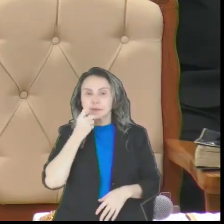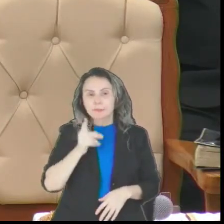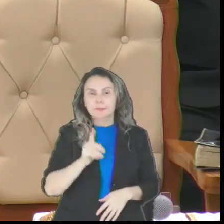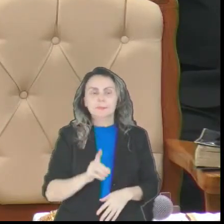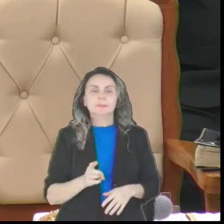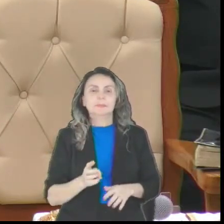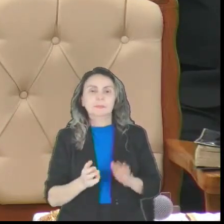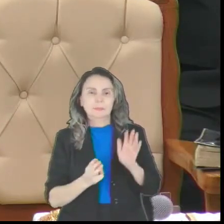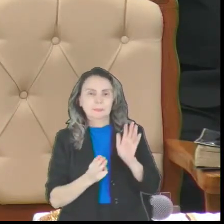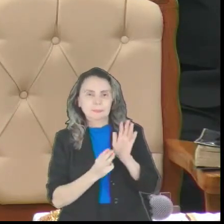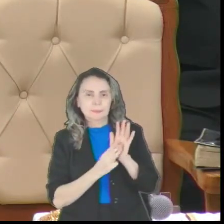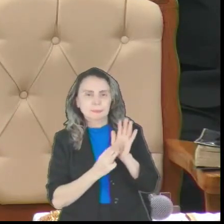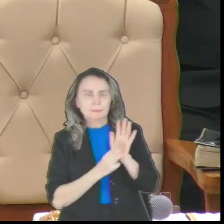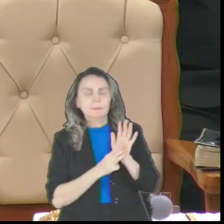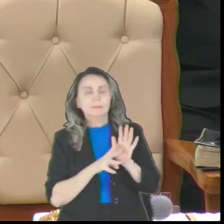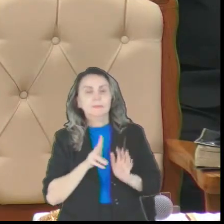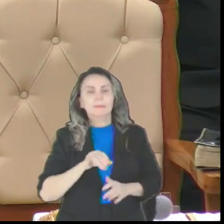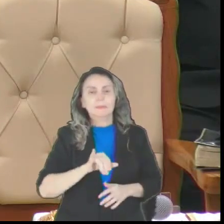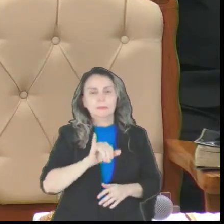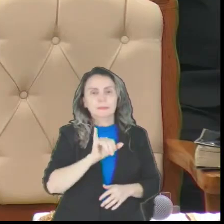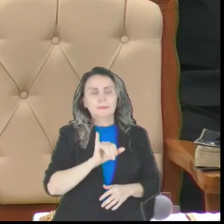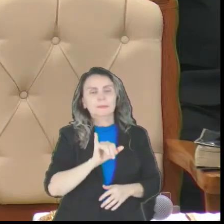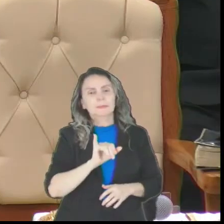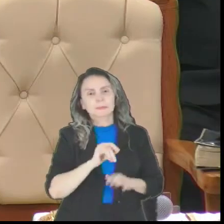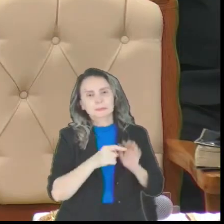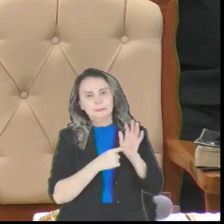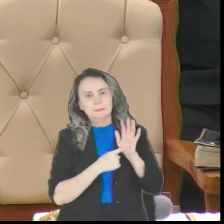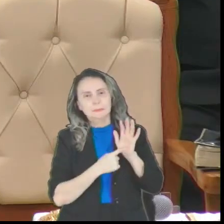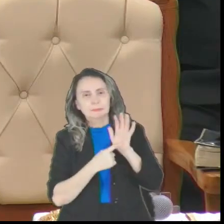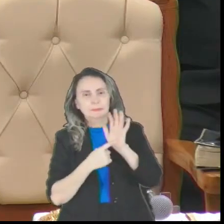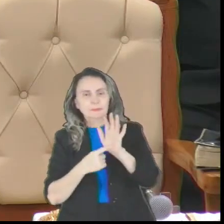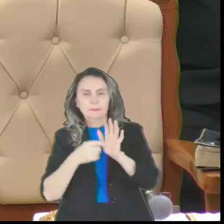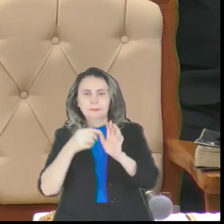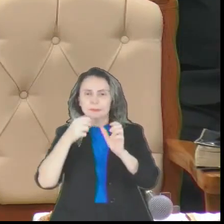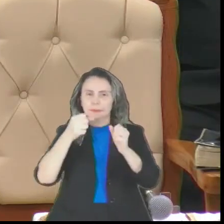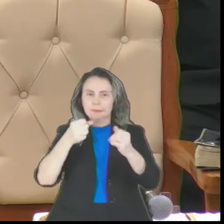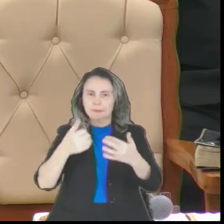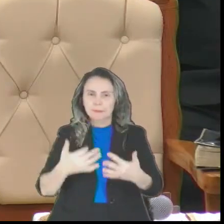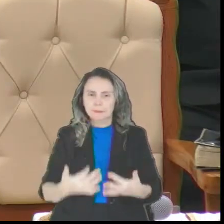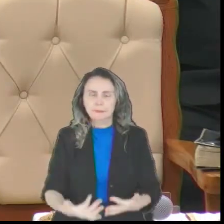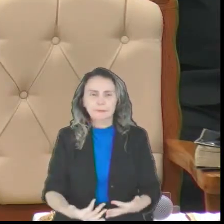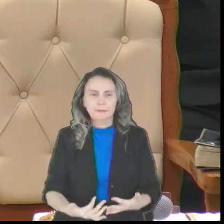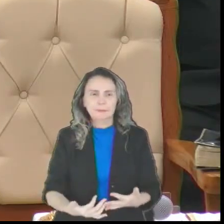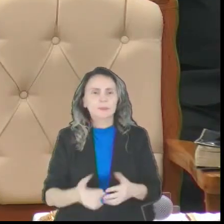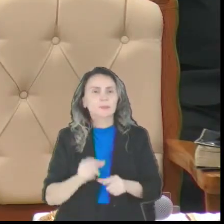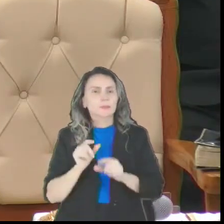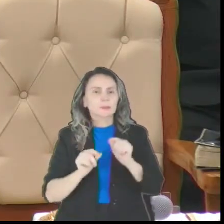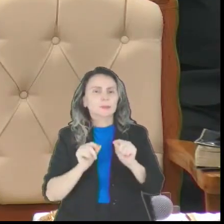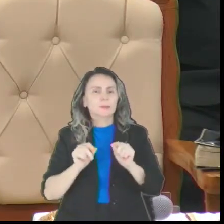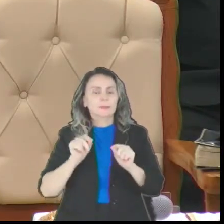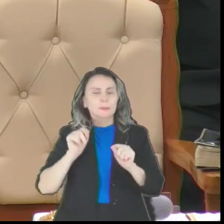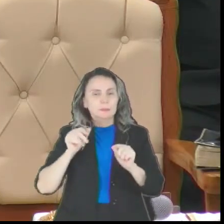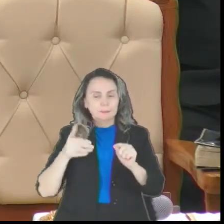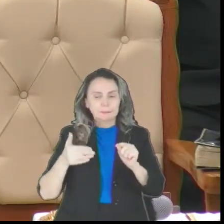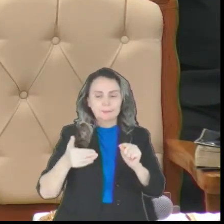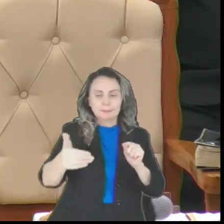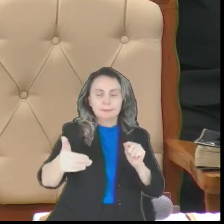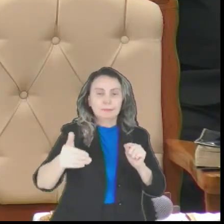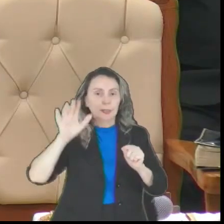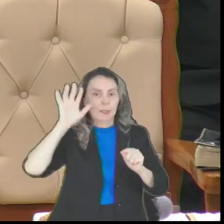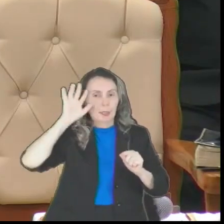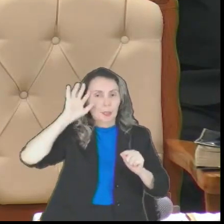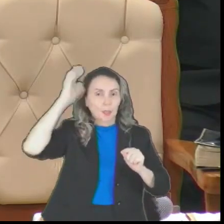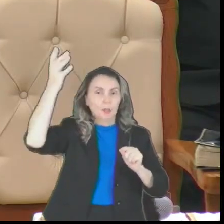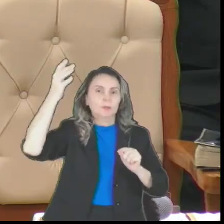vai trazer para nossas vidas o que acontecerá nos últimos dias.